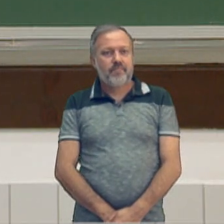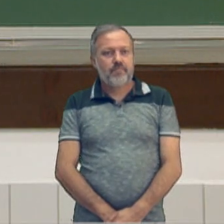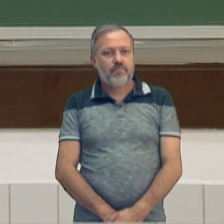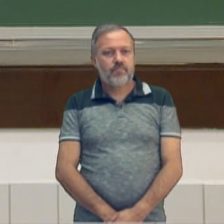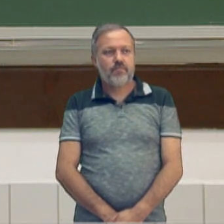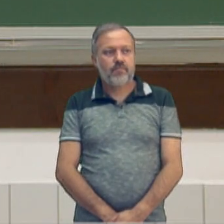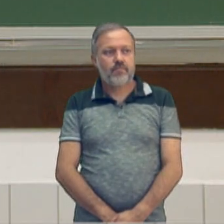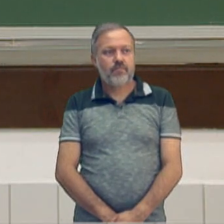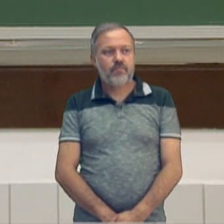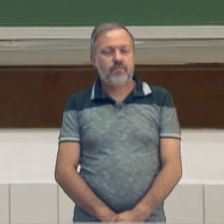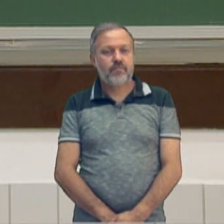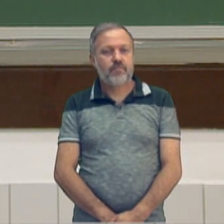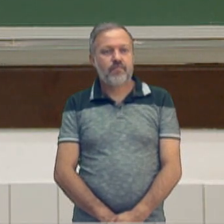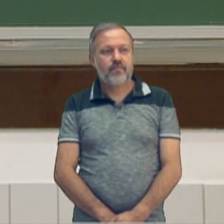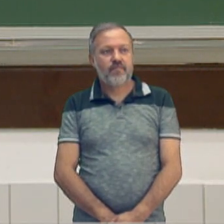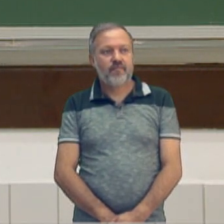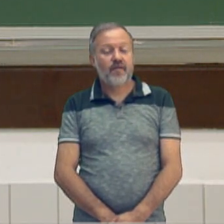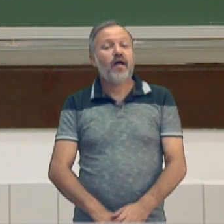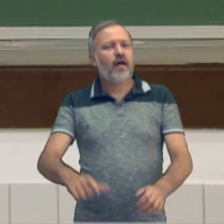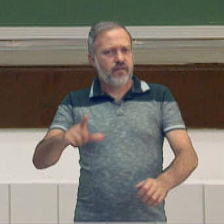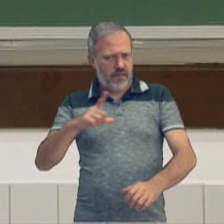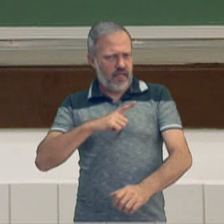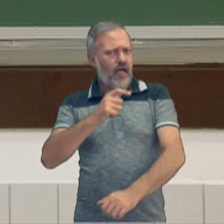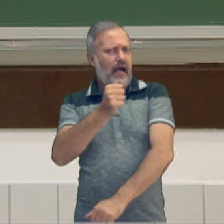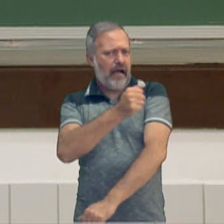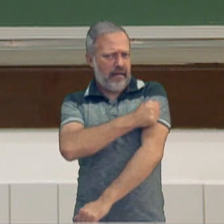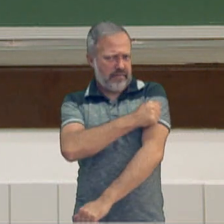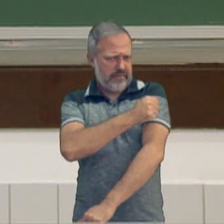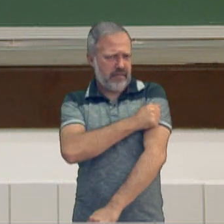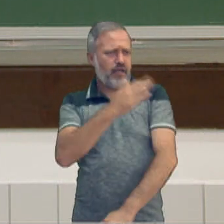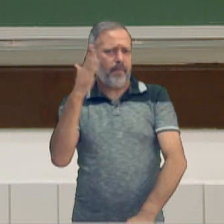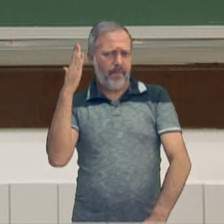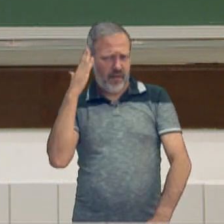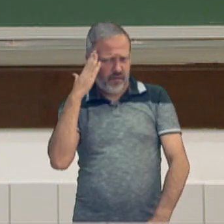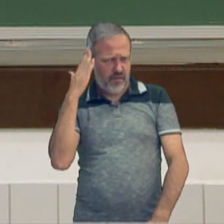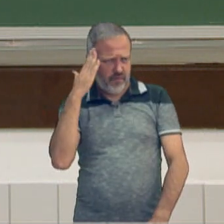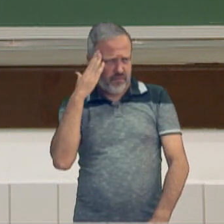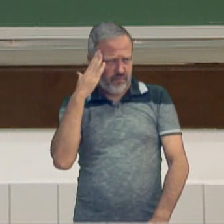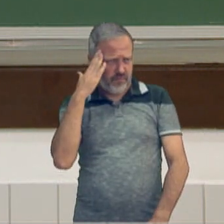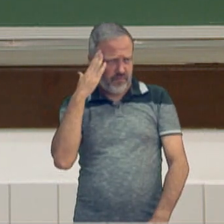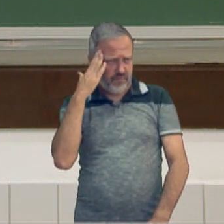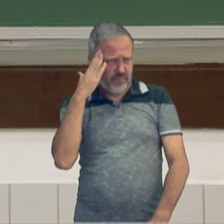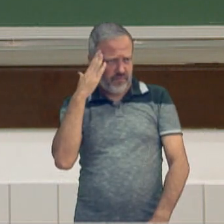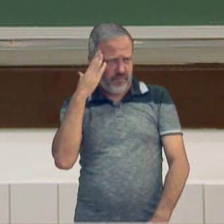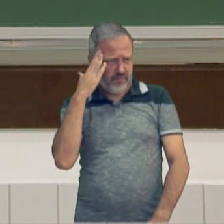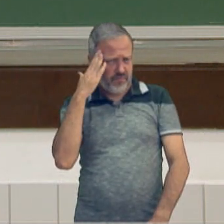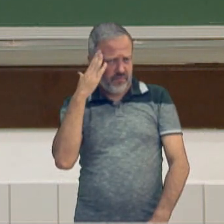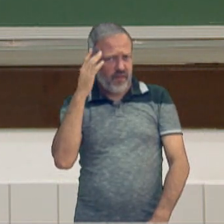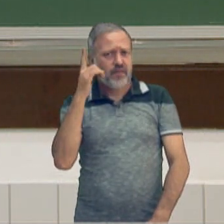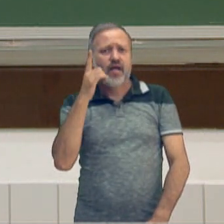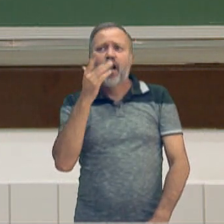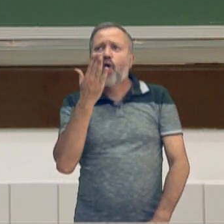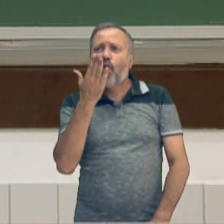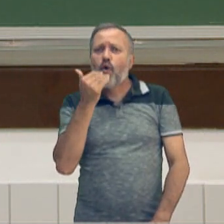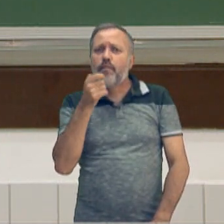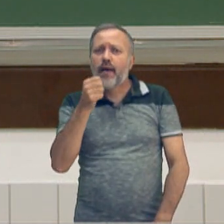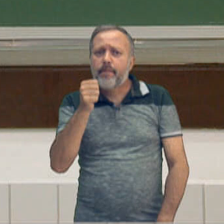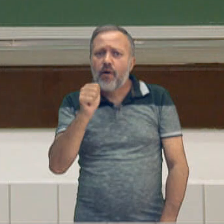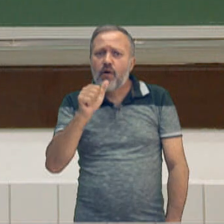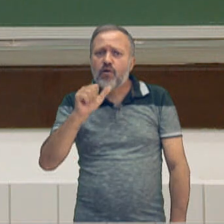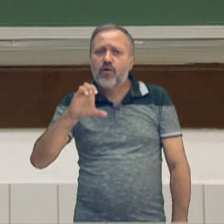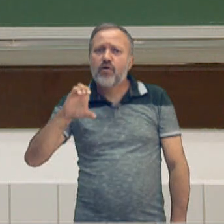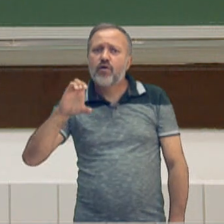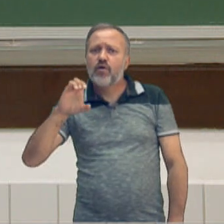Então, gente, tenho certeza que tem aluno que pensou, professora, se ingere pouco colesterol, diminui a quantidade